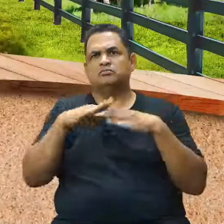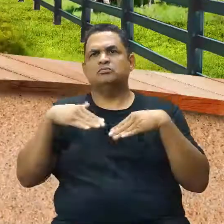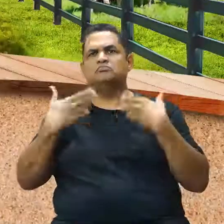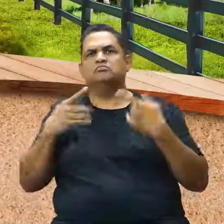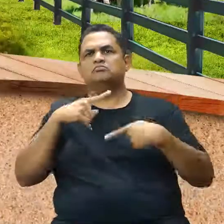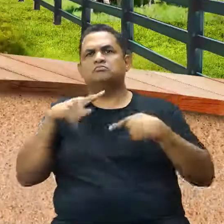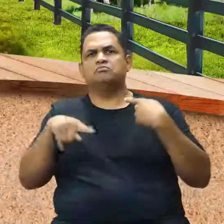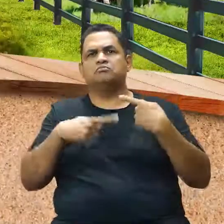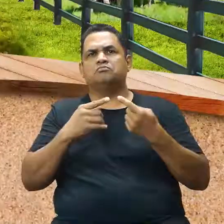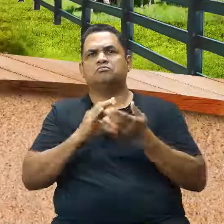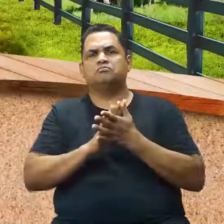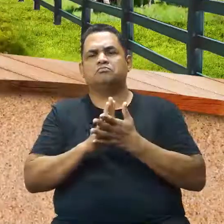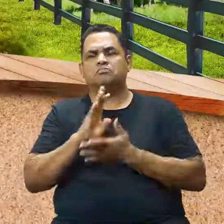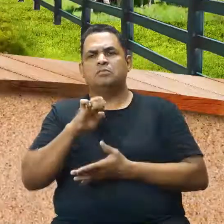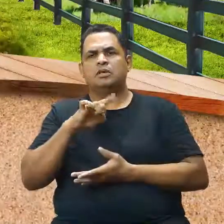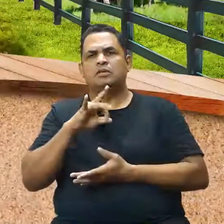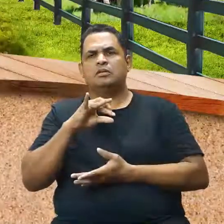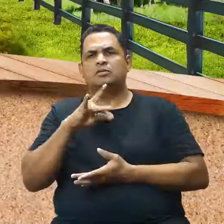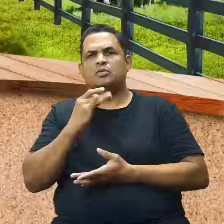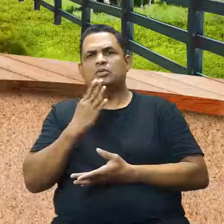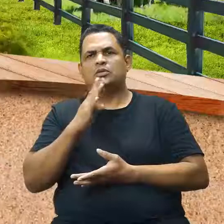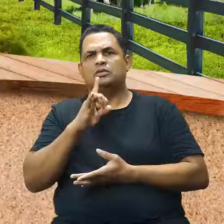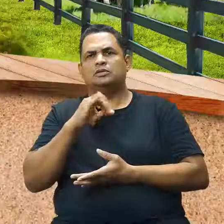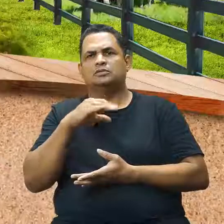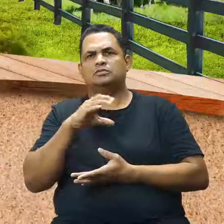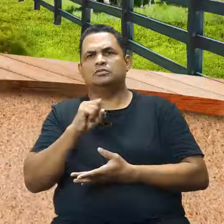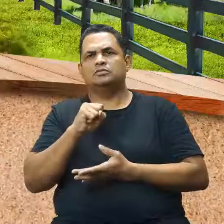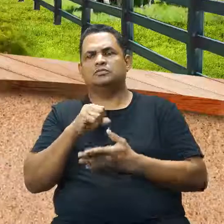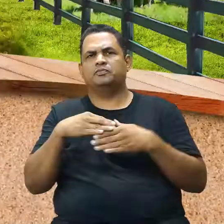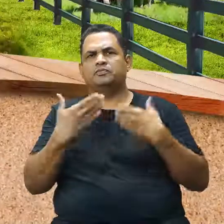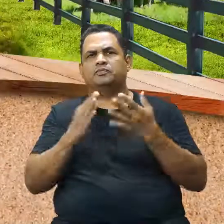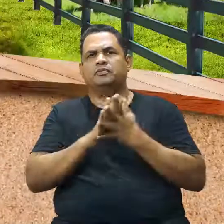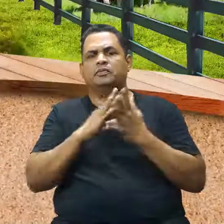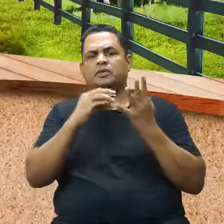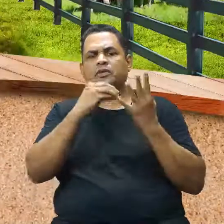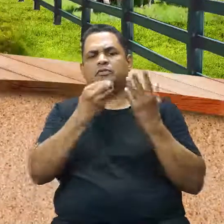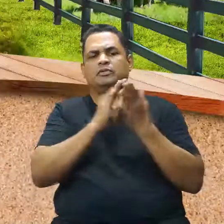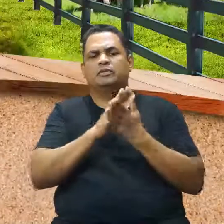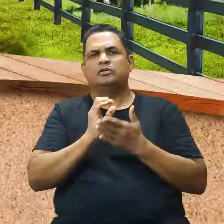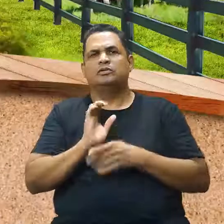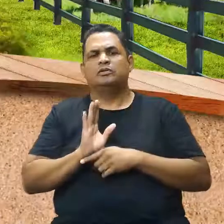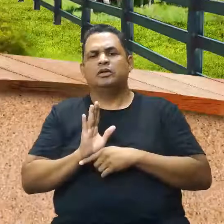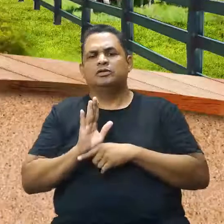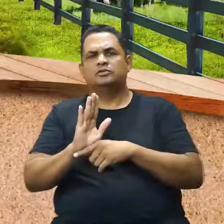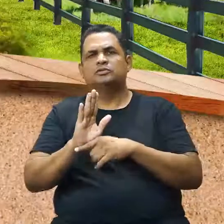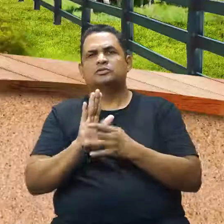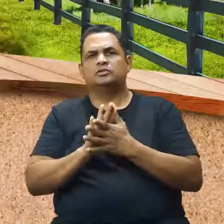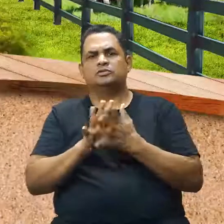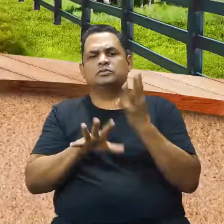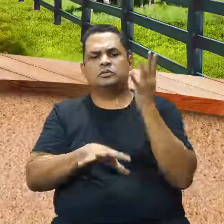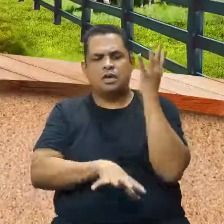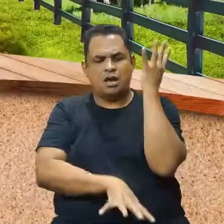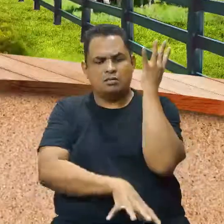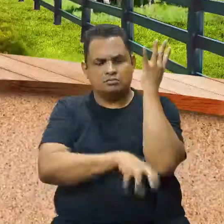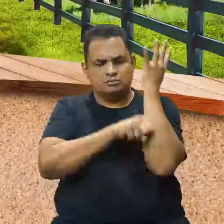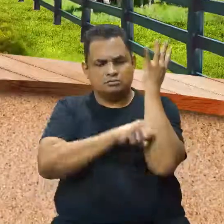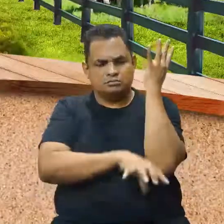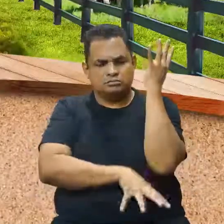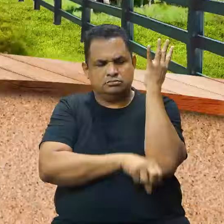É metabolismo. A folha que auxilia no processo de absorver os nutrientes do